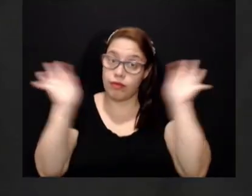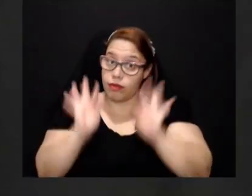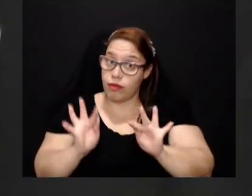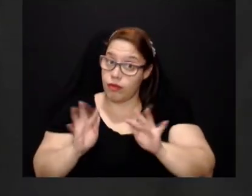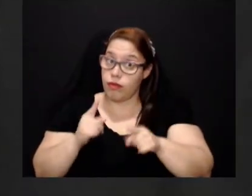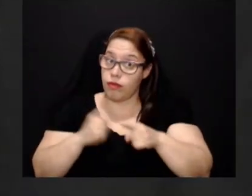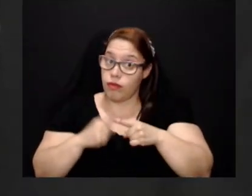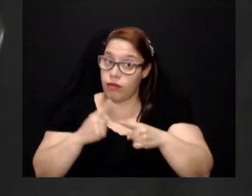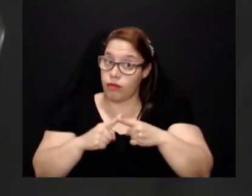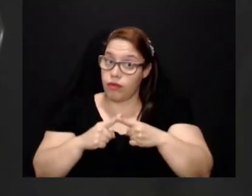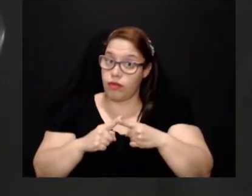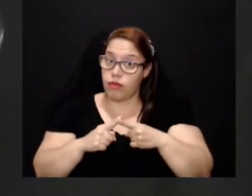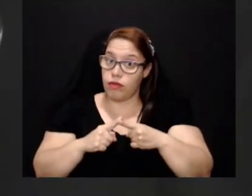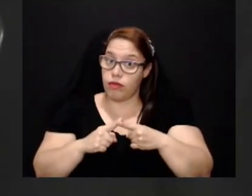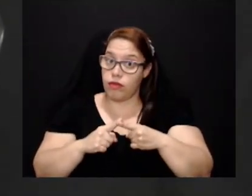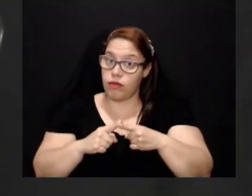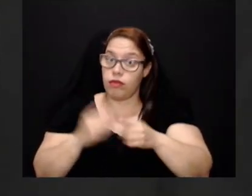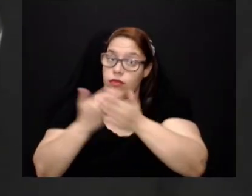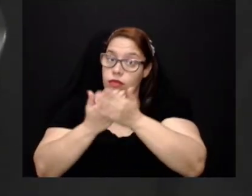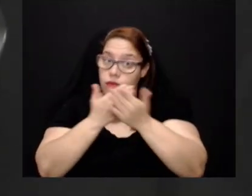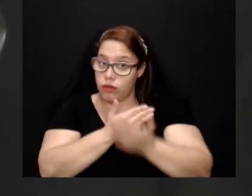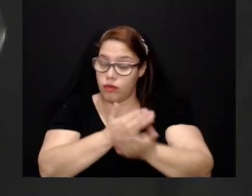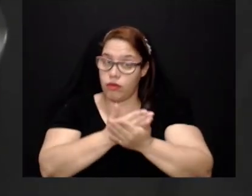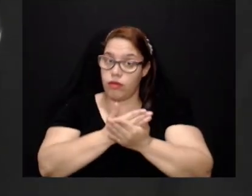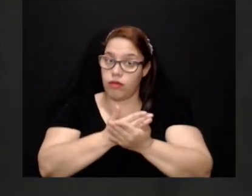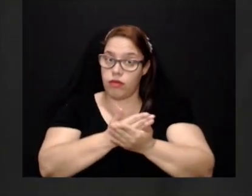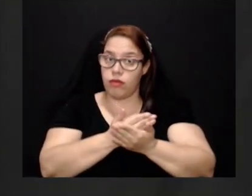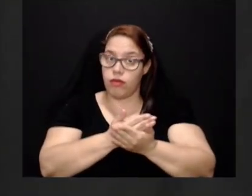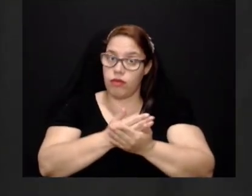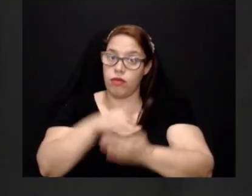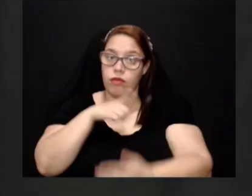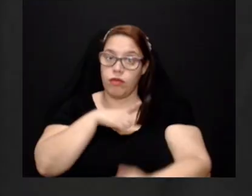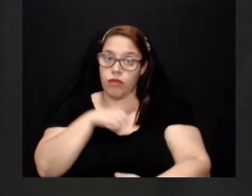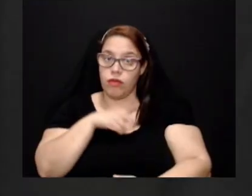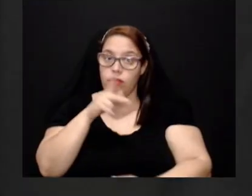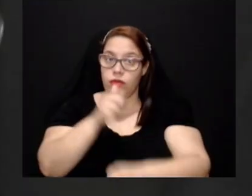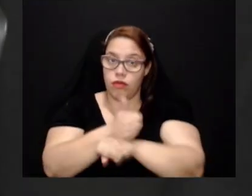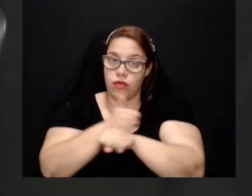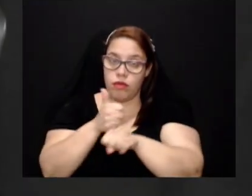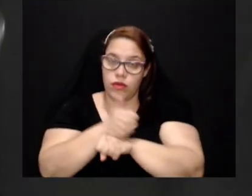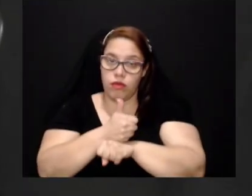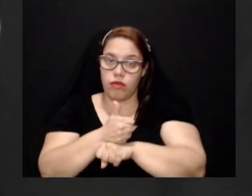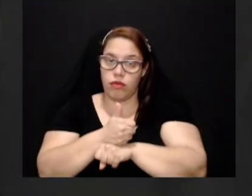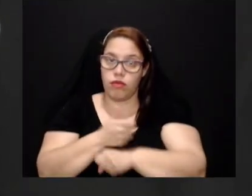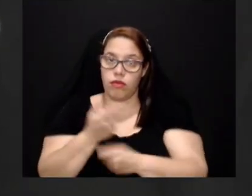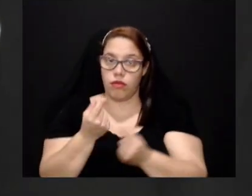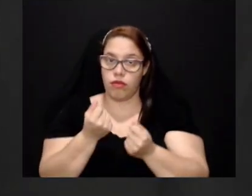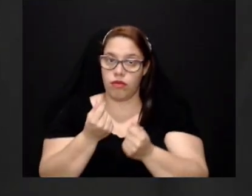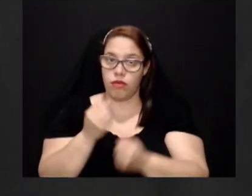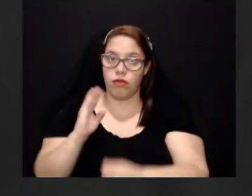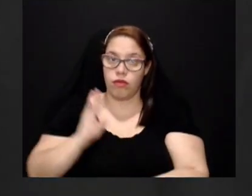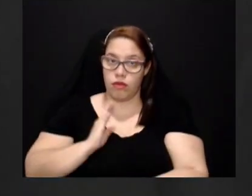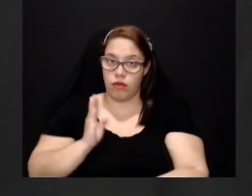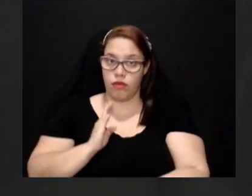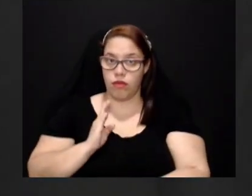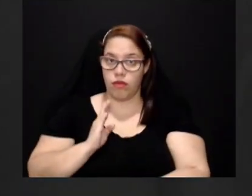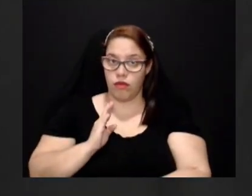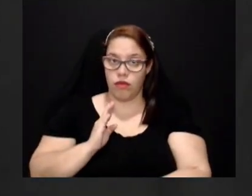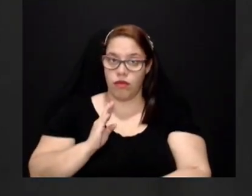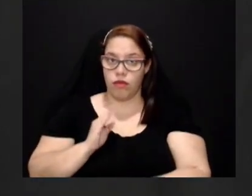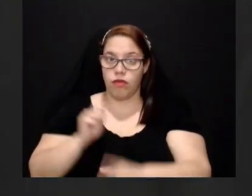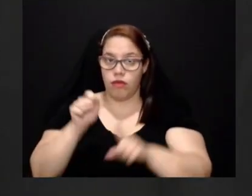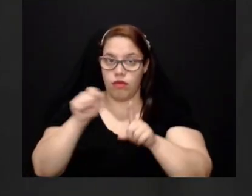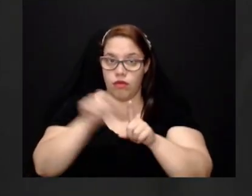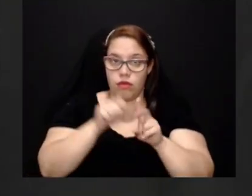estar estudando para ter uma profissão e vou receber uma bolsa mensal, ali um